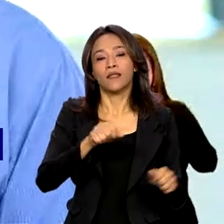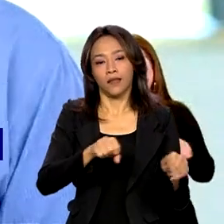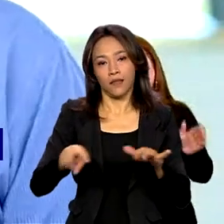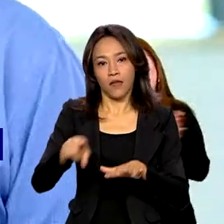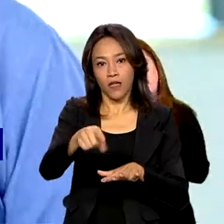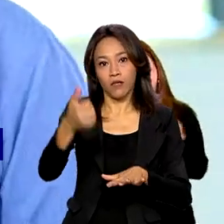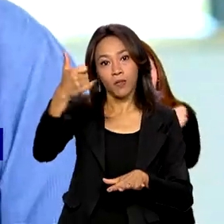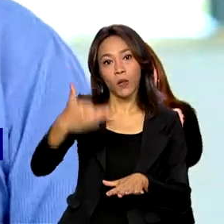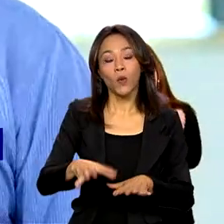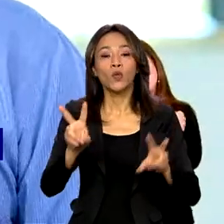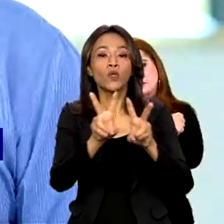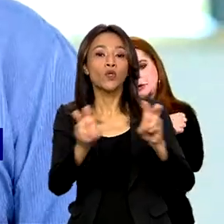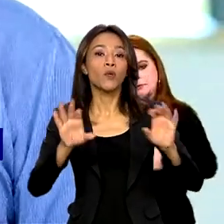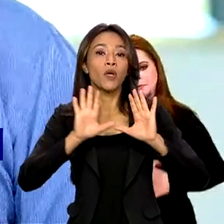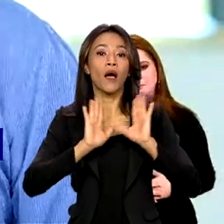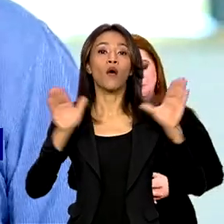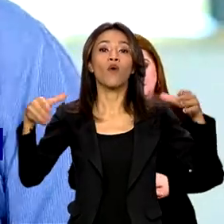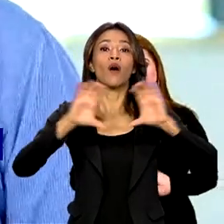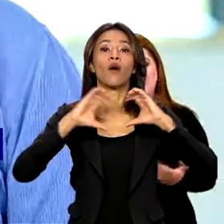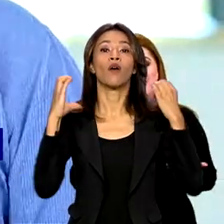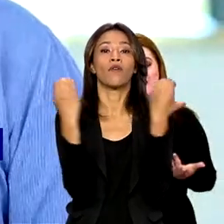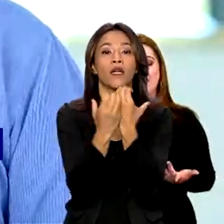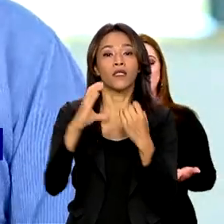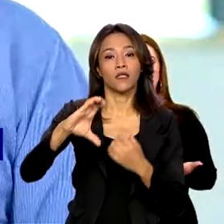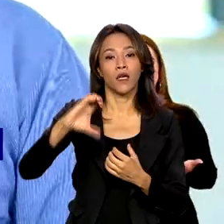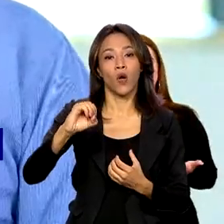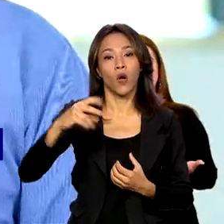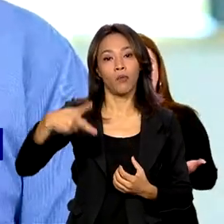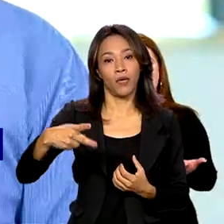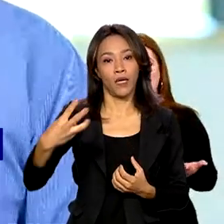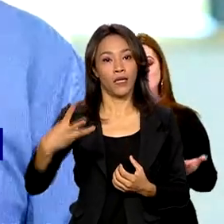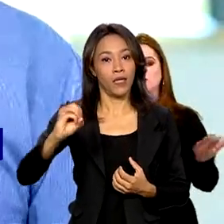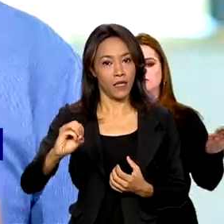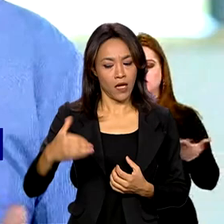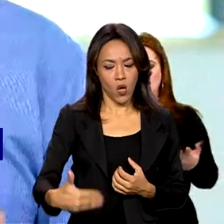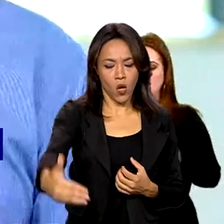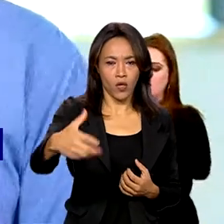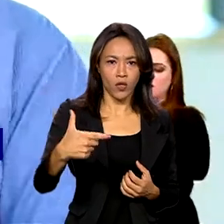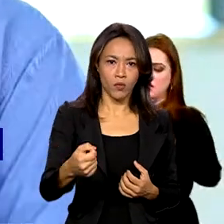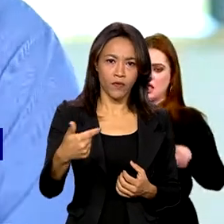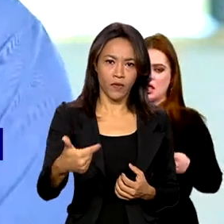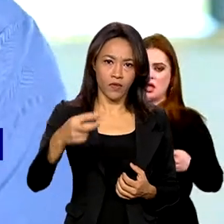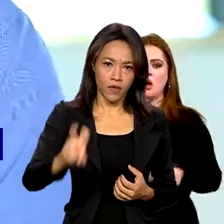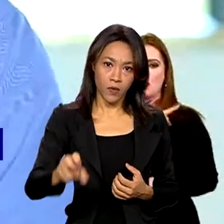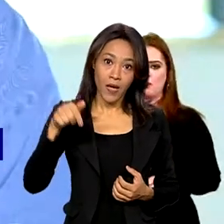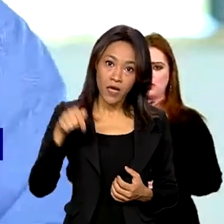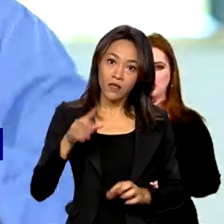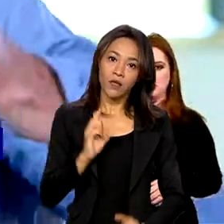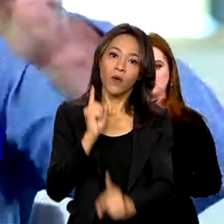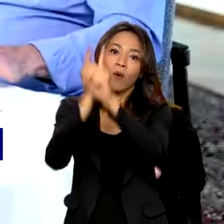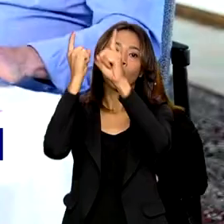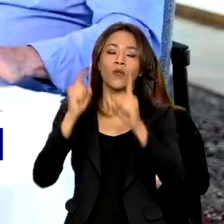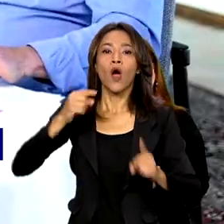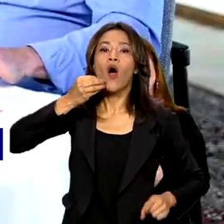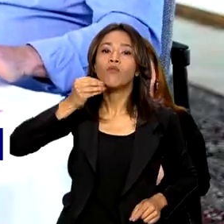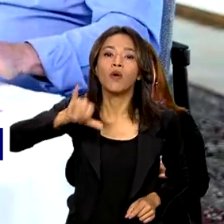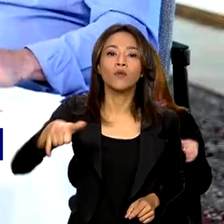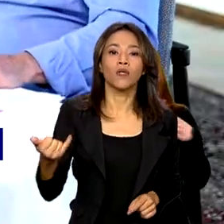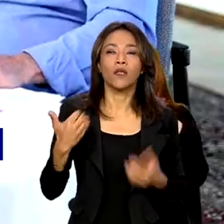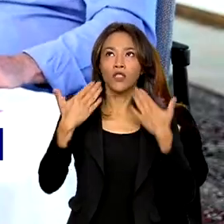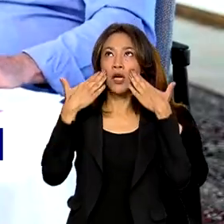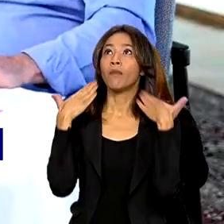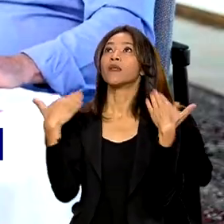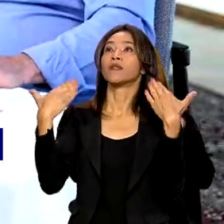30 que será realizada no Brasil em 2025 segundo Lula o evento vai ser uma oportunidade de mostrar